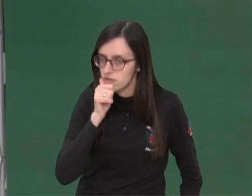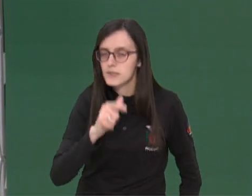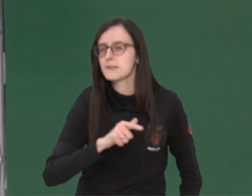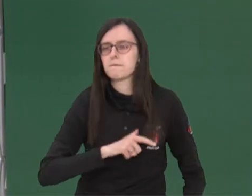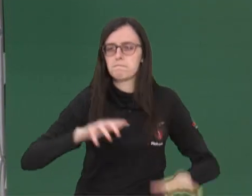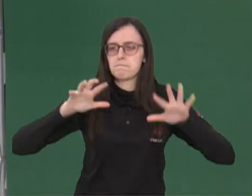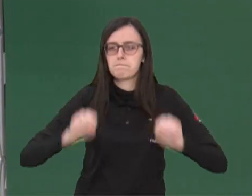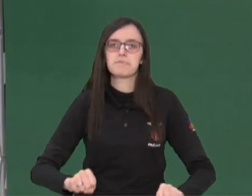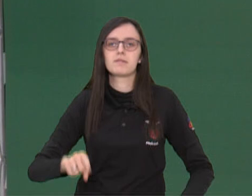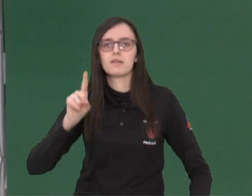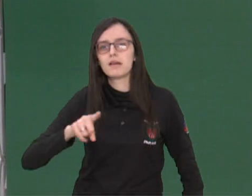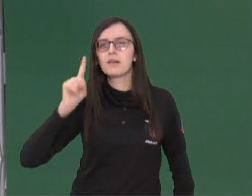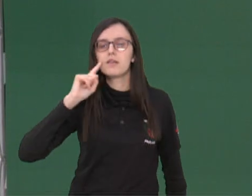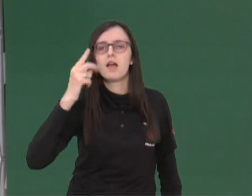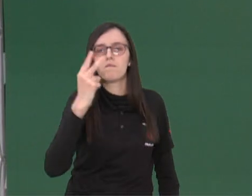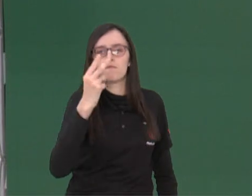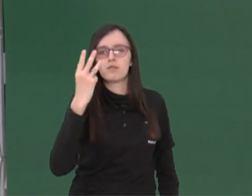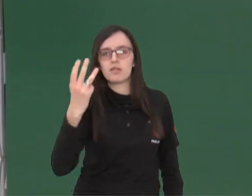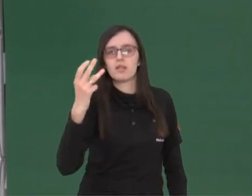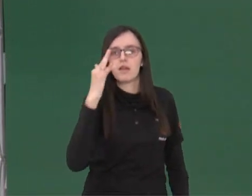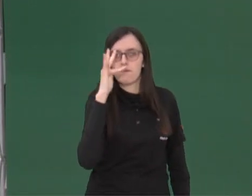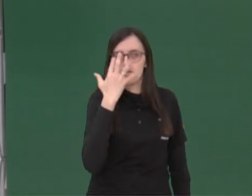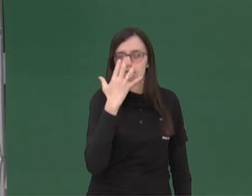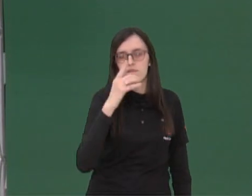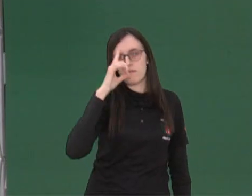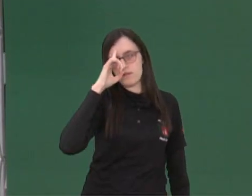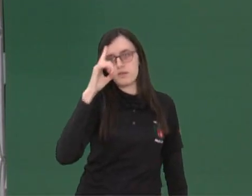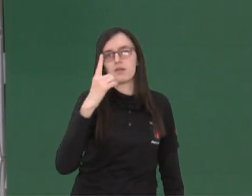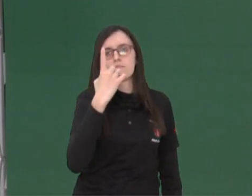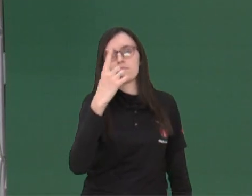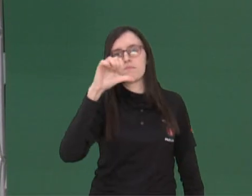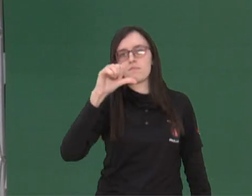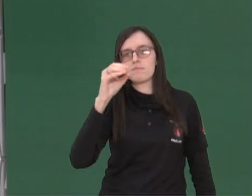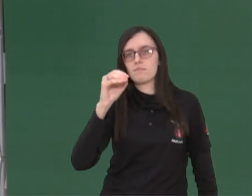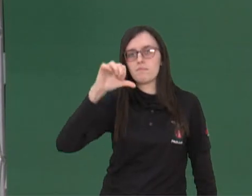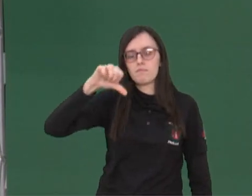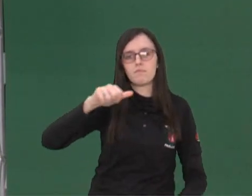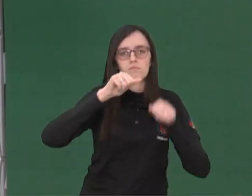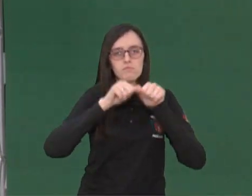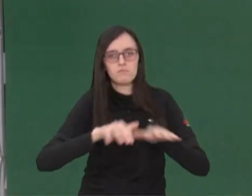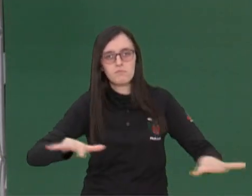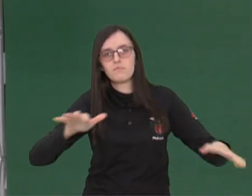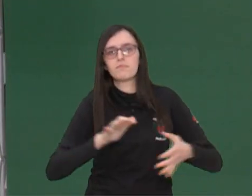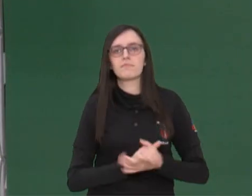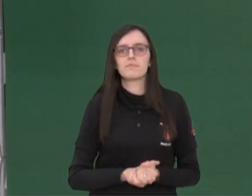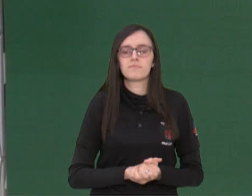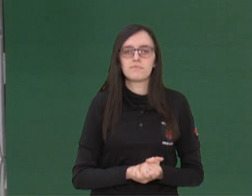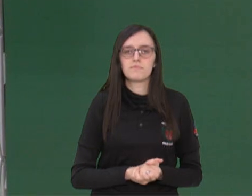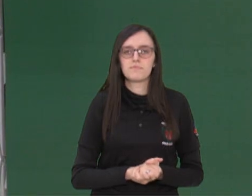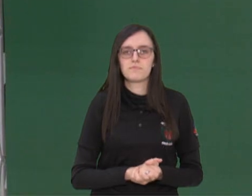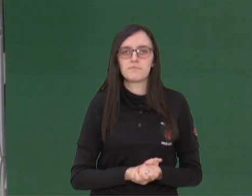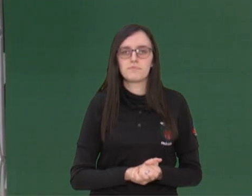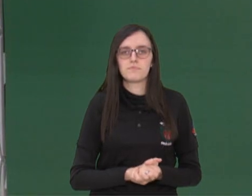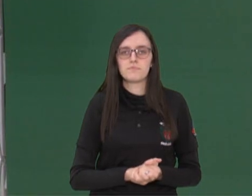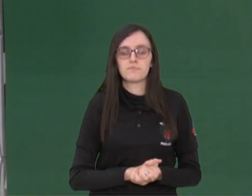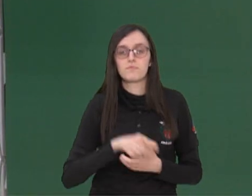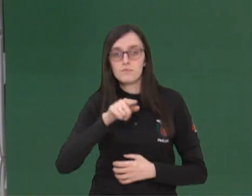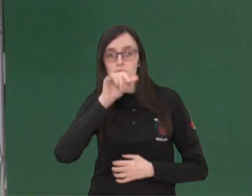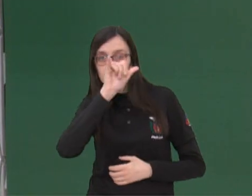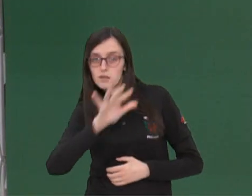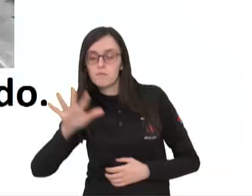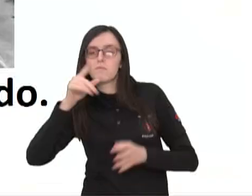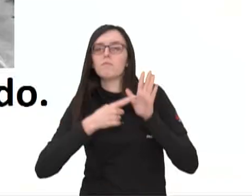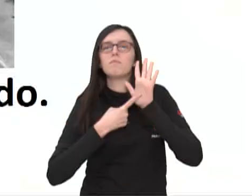a ação. 23 de fevereiro de 1909 e a ideia começa a se espalhar. Aqui você tem uma imagem que